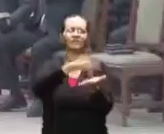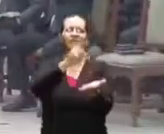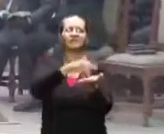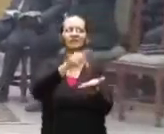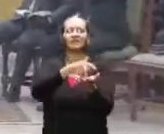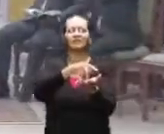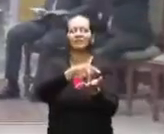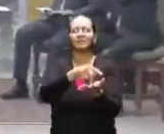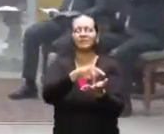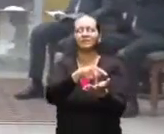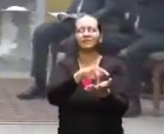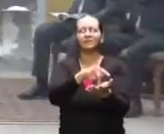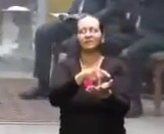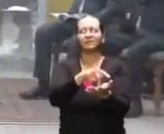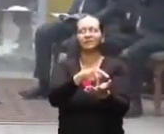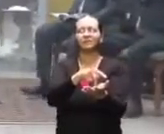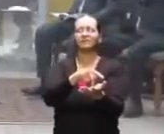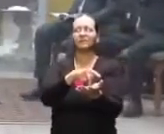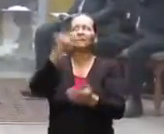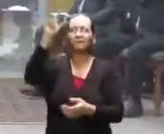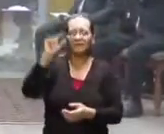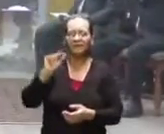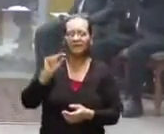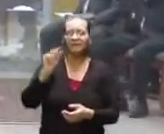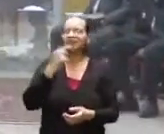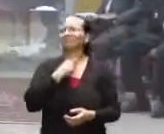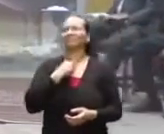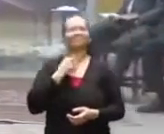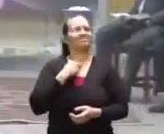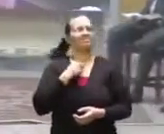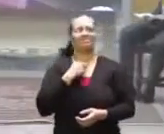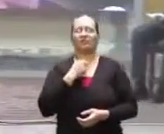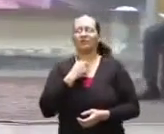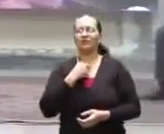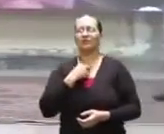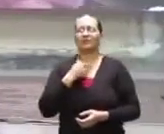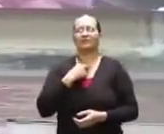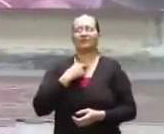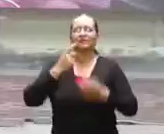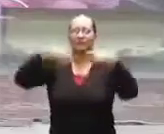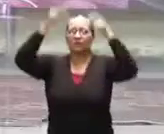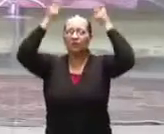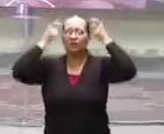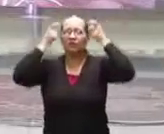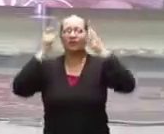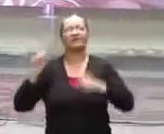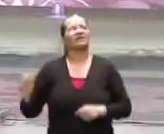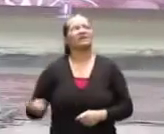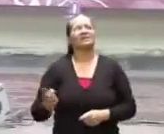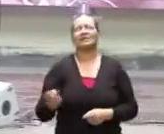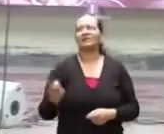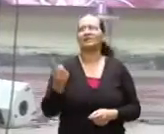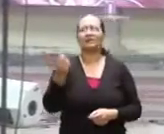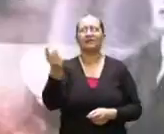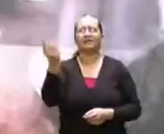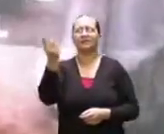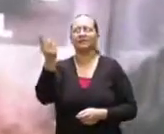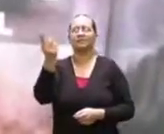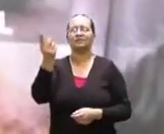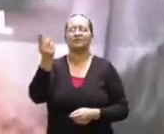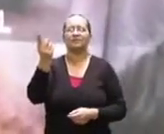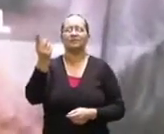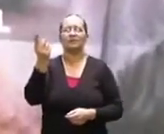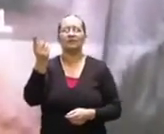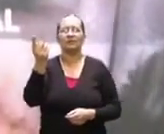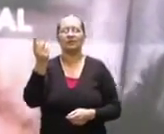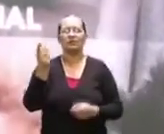vai, não, não, não. Não vai diminuir no valor. É uma coroa eterna. Essa coroa,